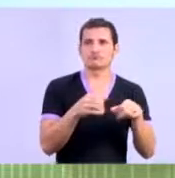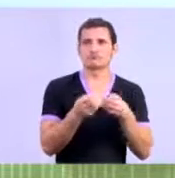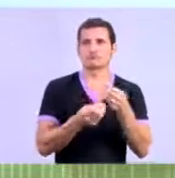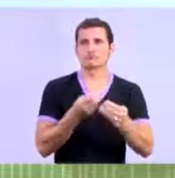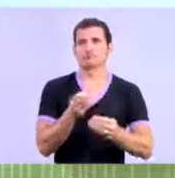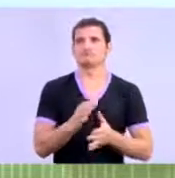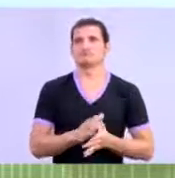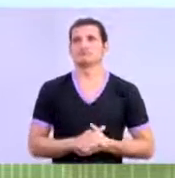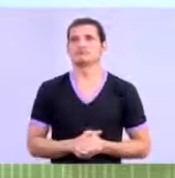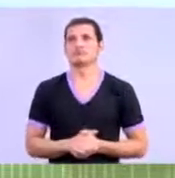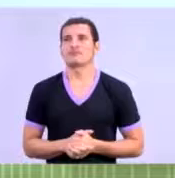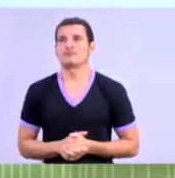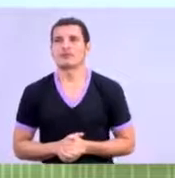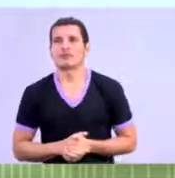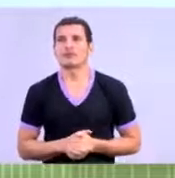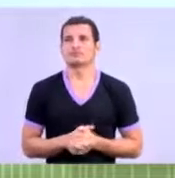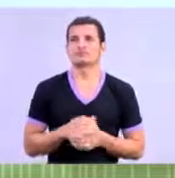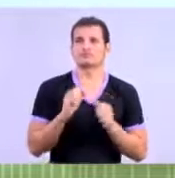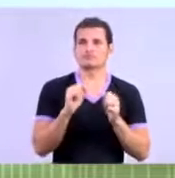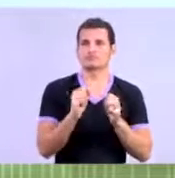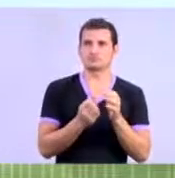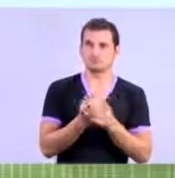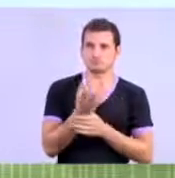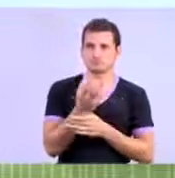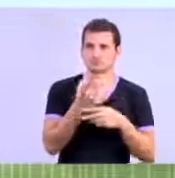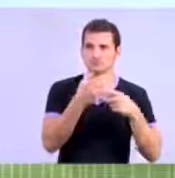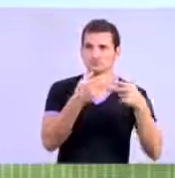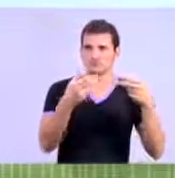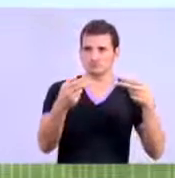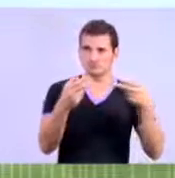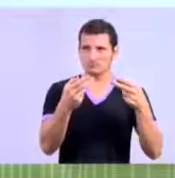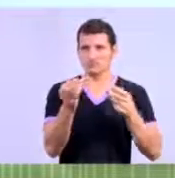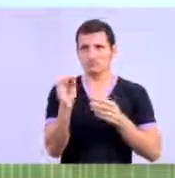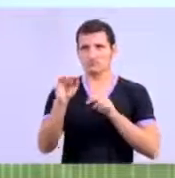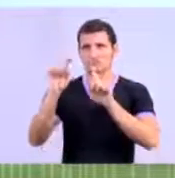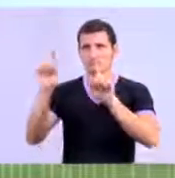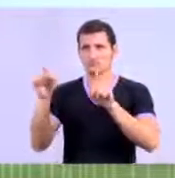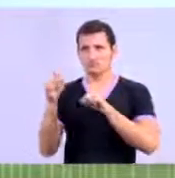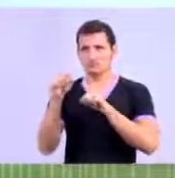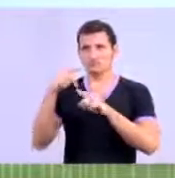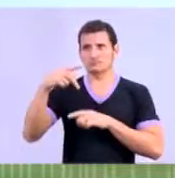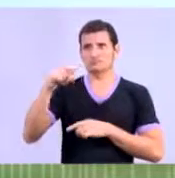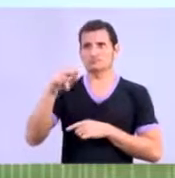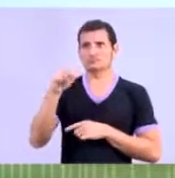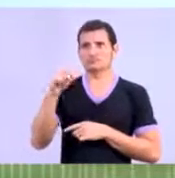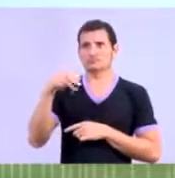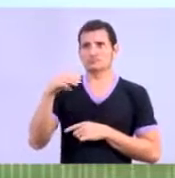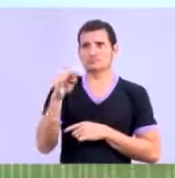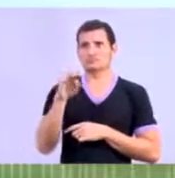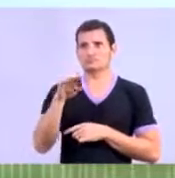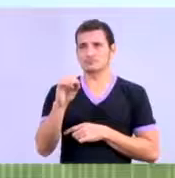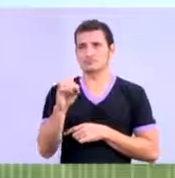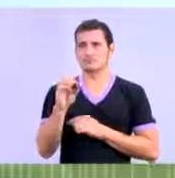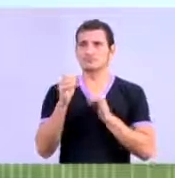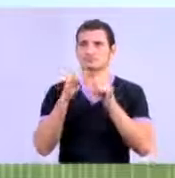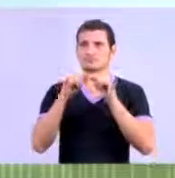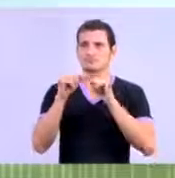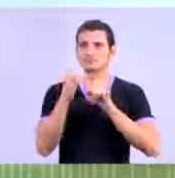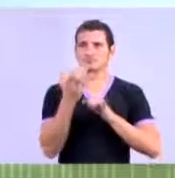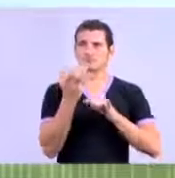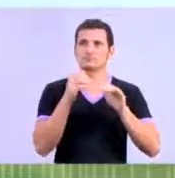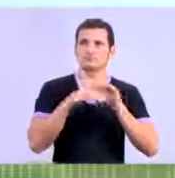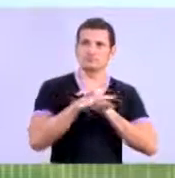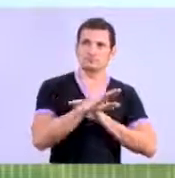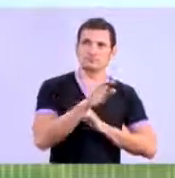aí. Eu posso criar o objeto passando com parâmetro as informações que eu quero que sejam armazenadas